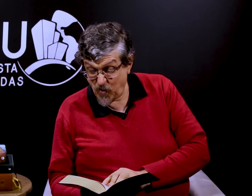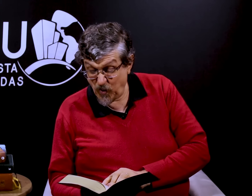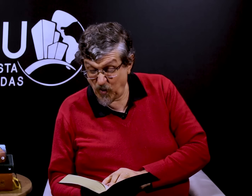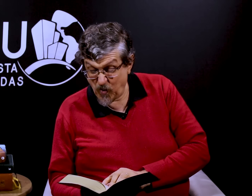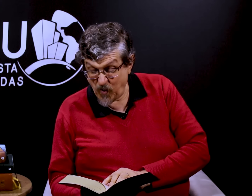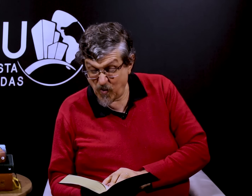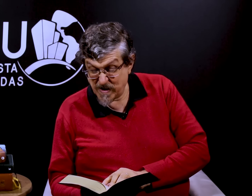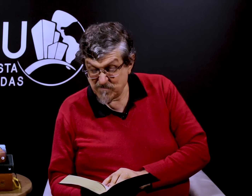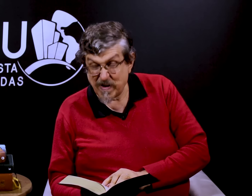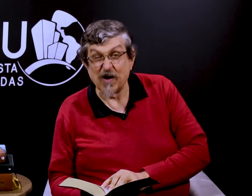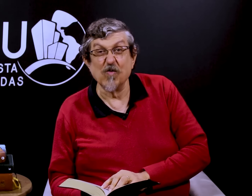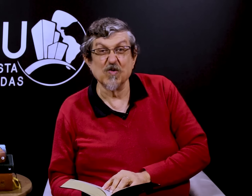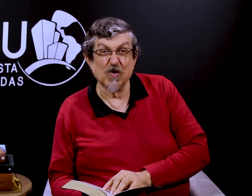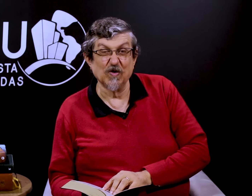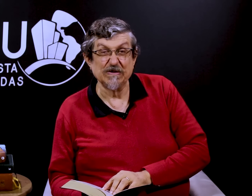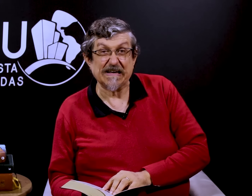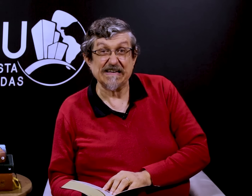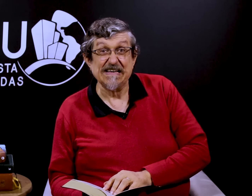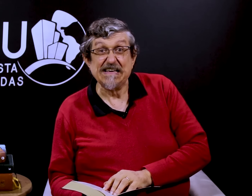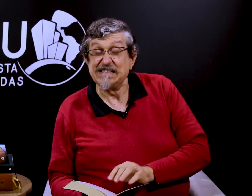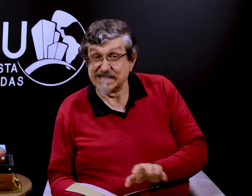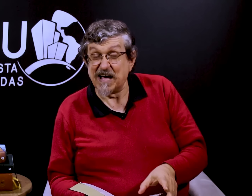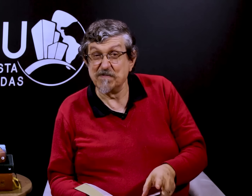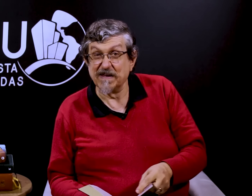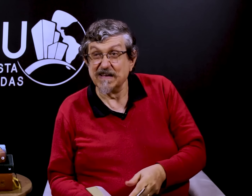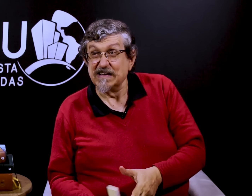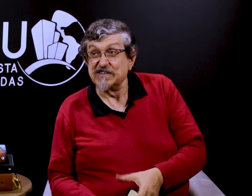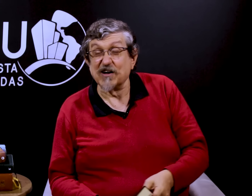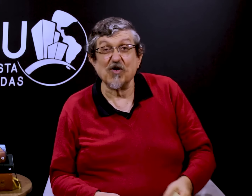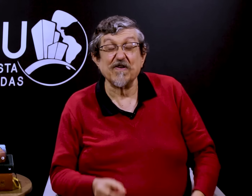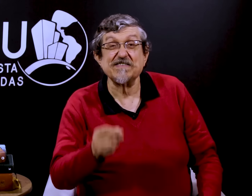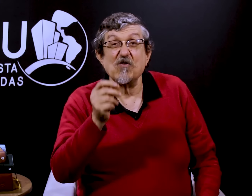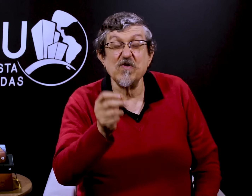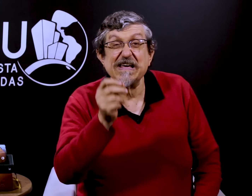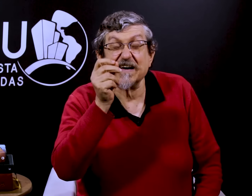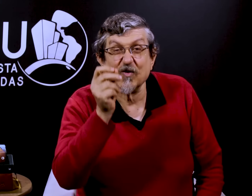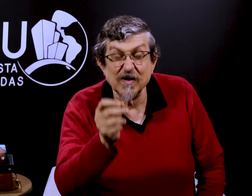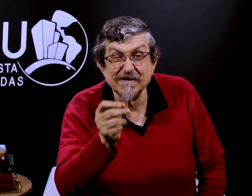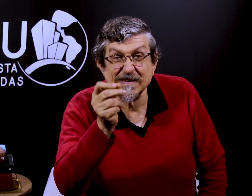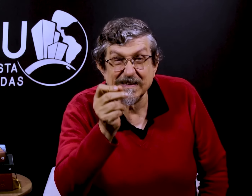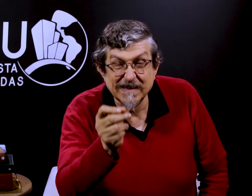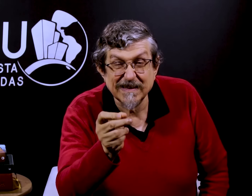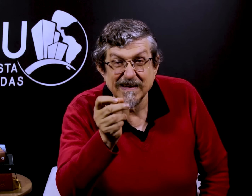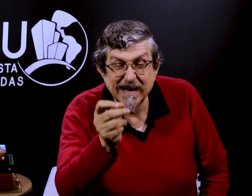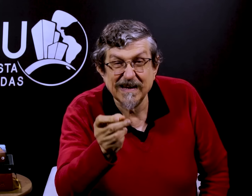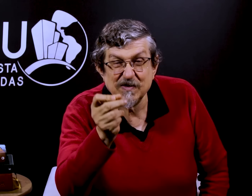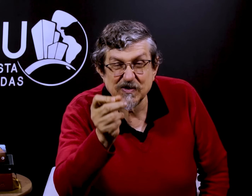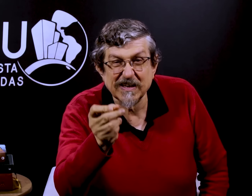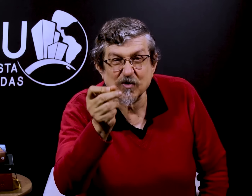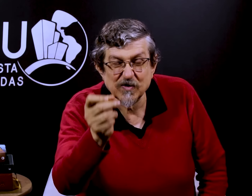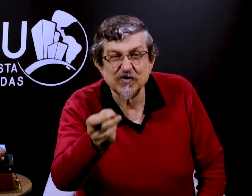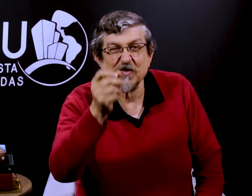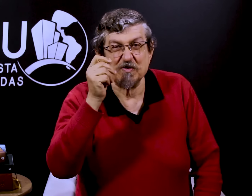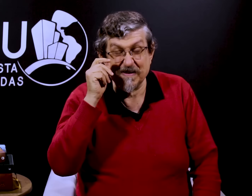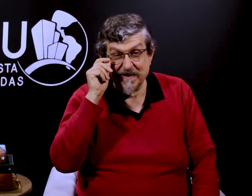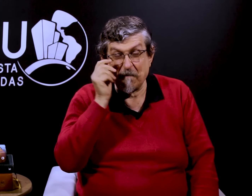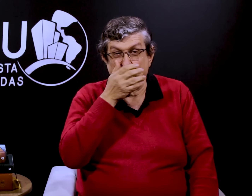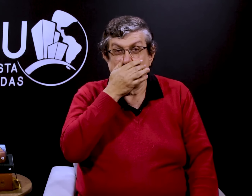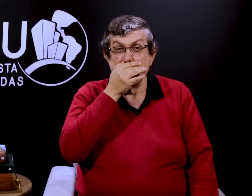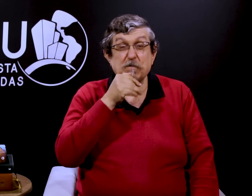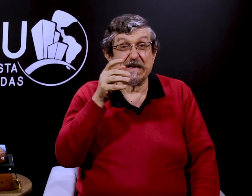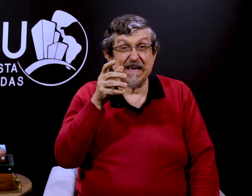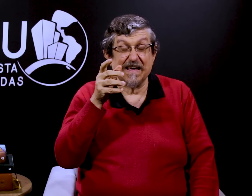travesseiro, colocou-a em pé como coluna. E sabe, Jacó fez a única coisa que ele tinha condições de